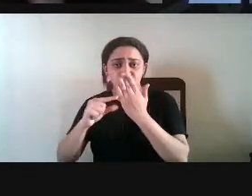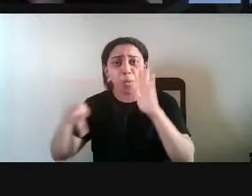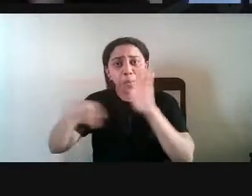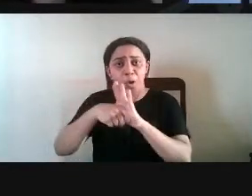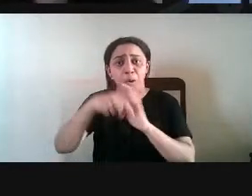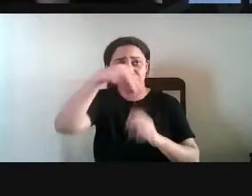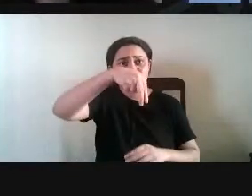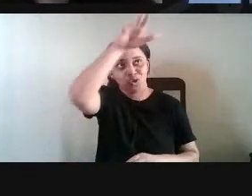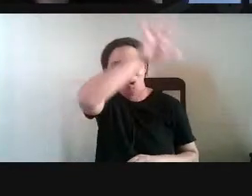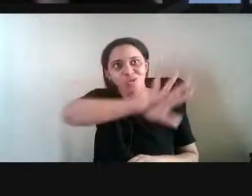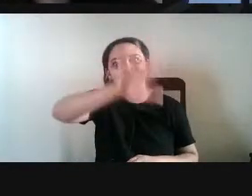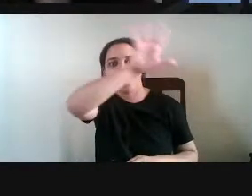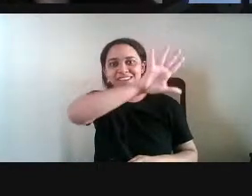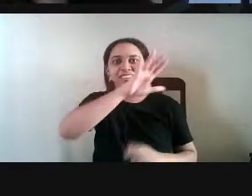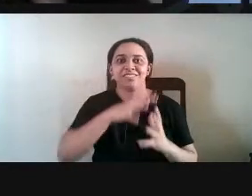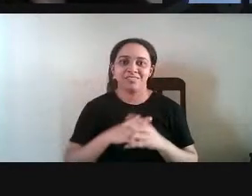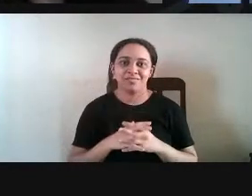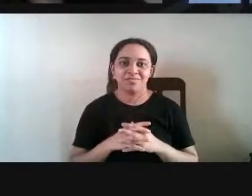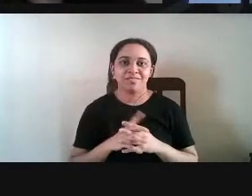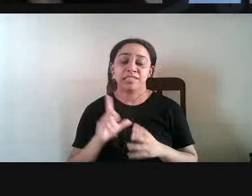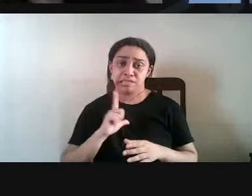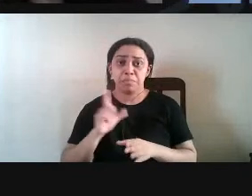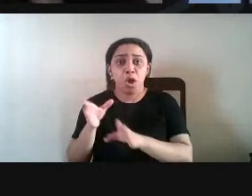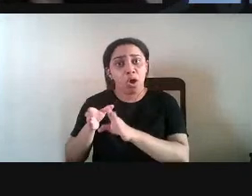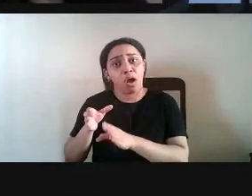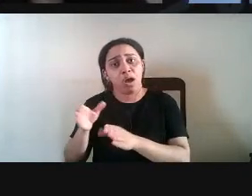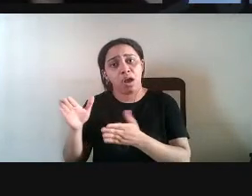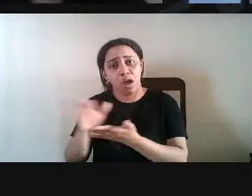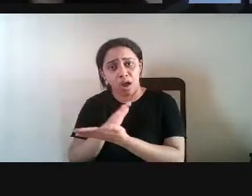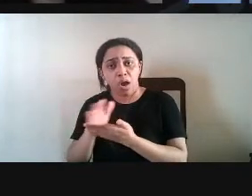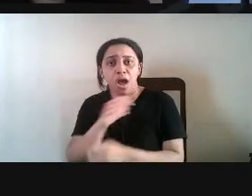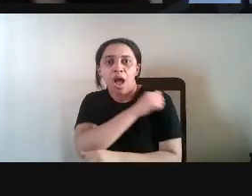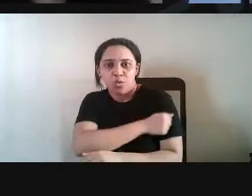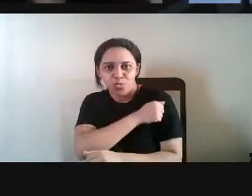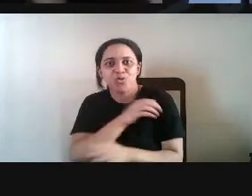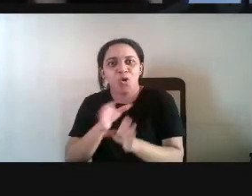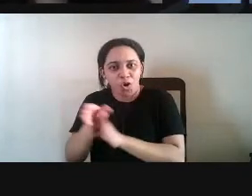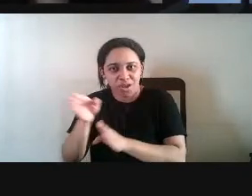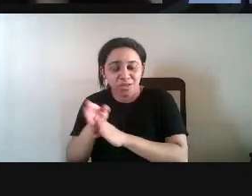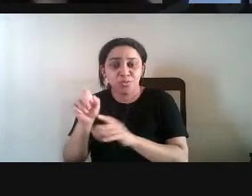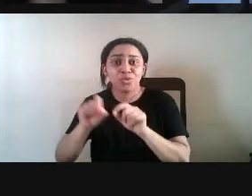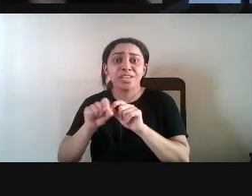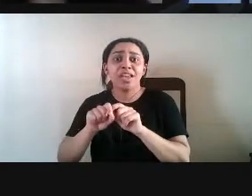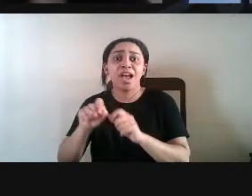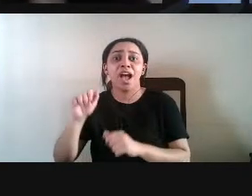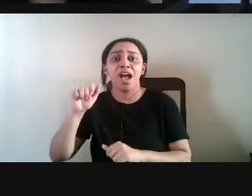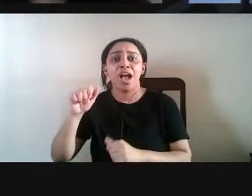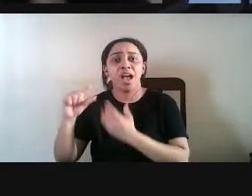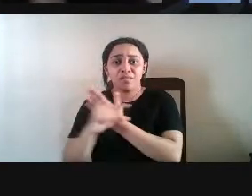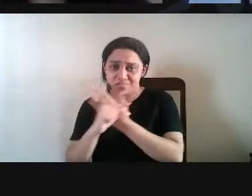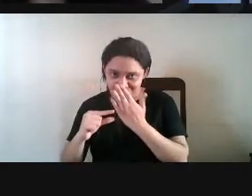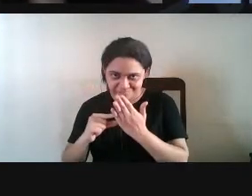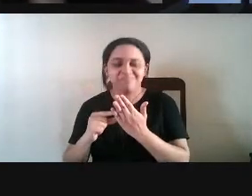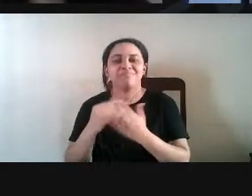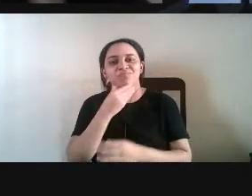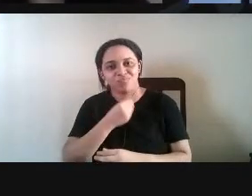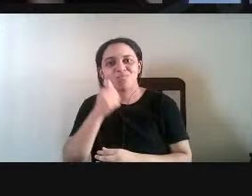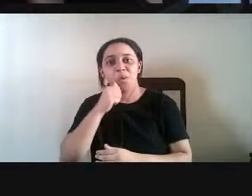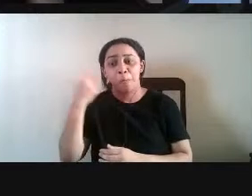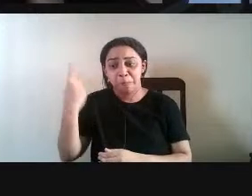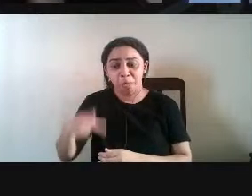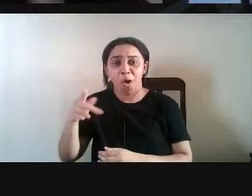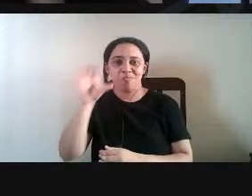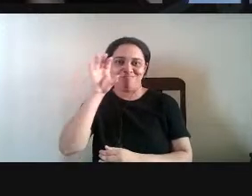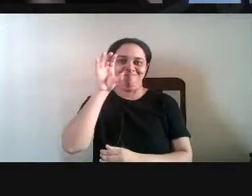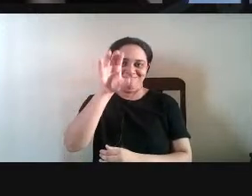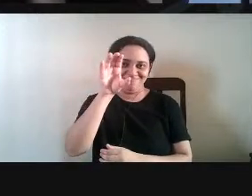minha, são, orientando por mim, são sobre autores regionais. Porque a gente não pode deixar morrer, não. Porque a gente